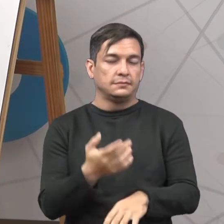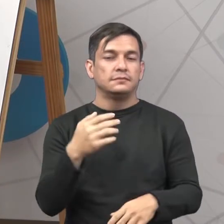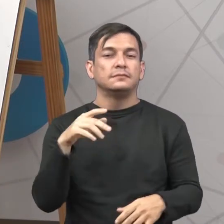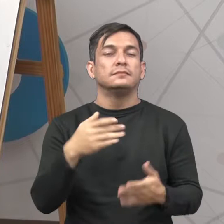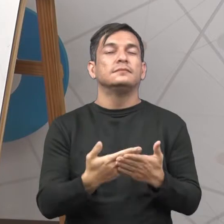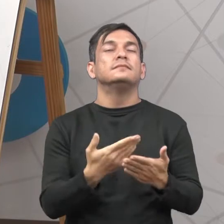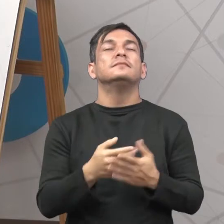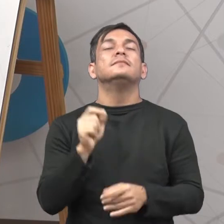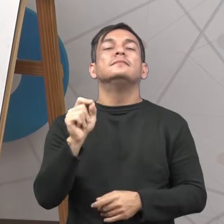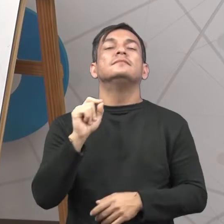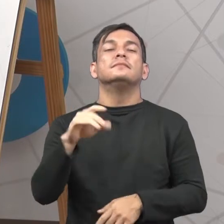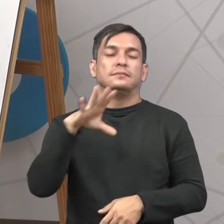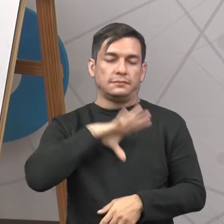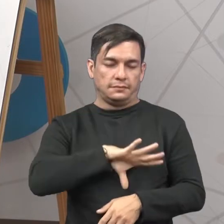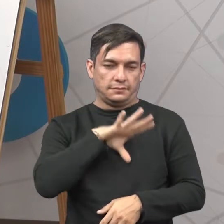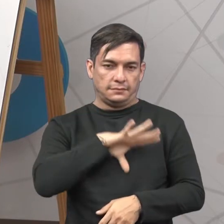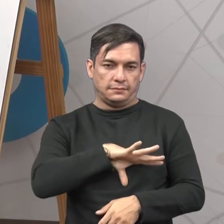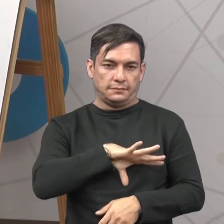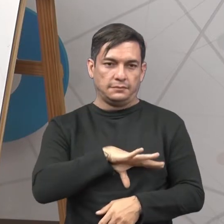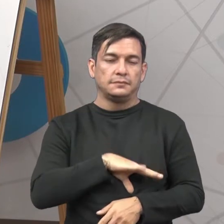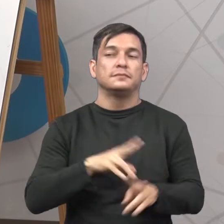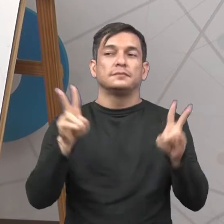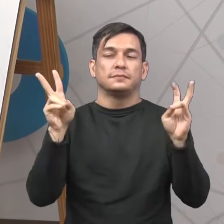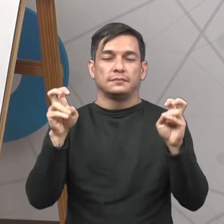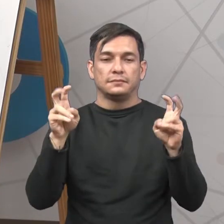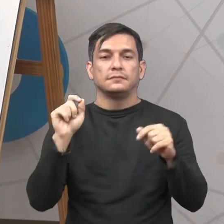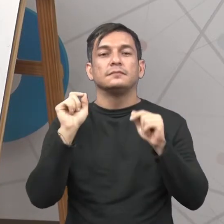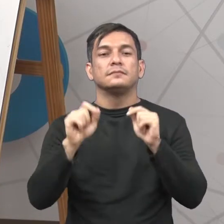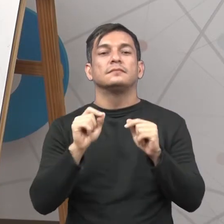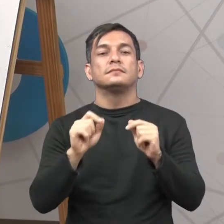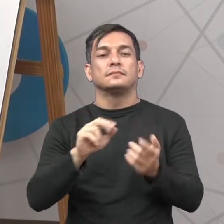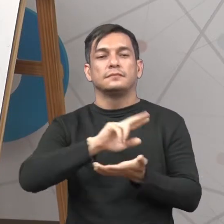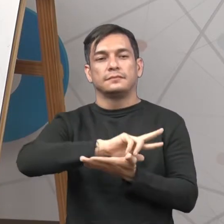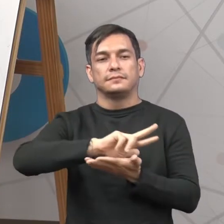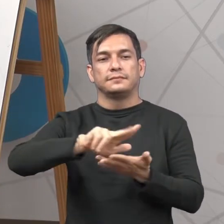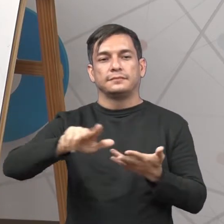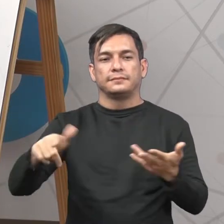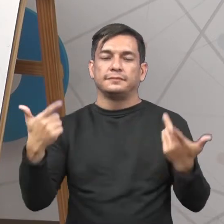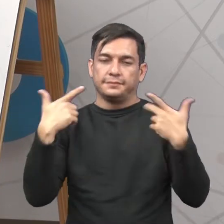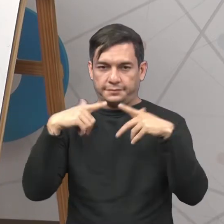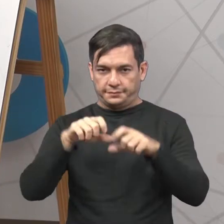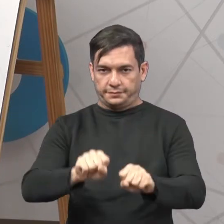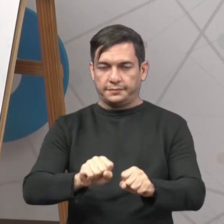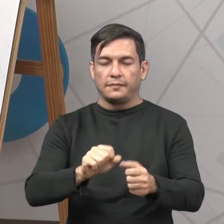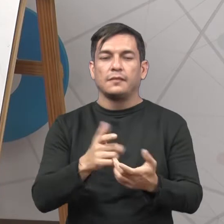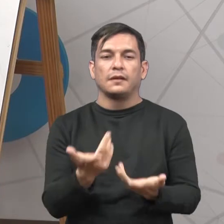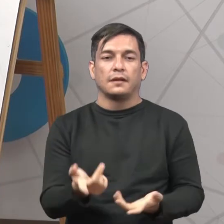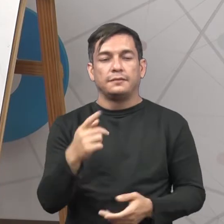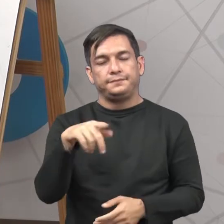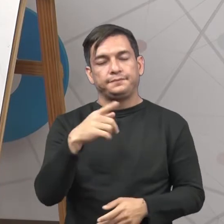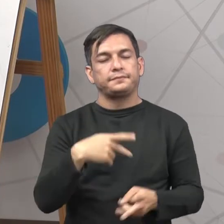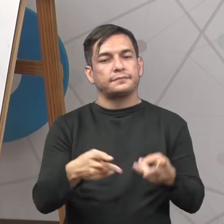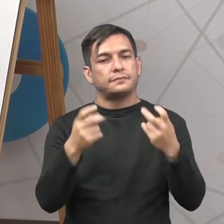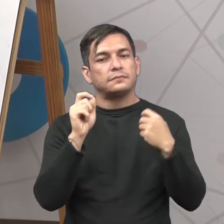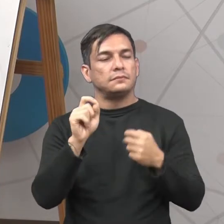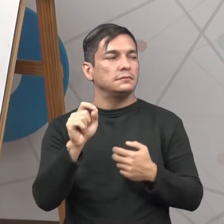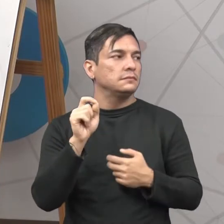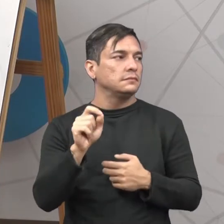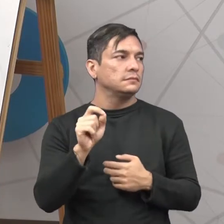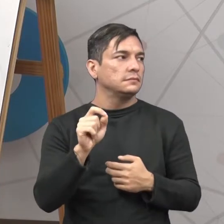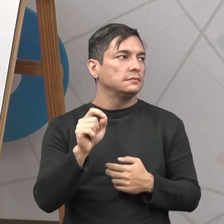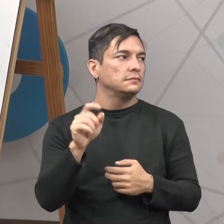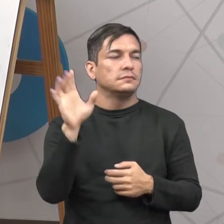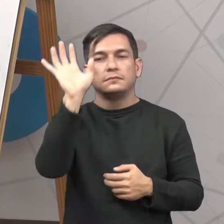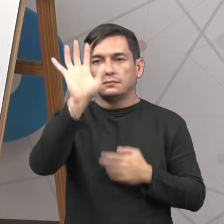de língua portuguesa e o assunto é variações linguísticas. Como vocês podem ver